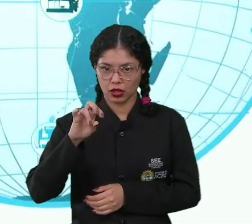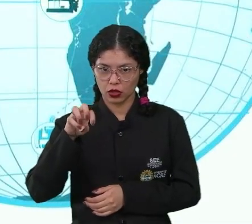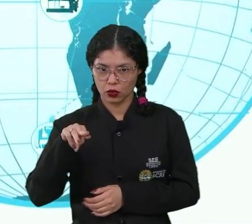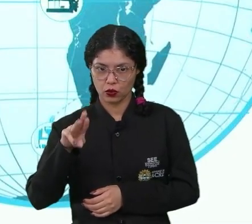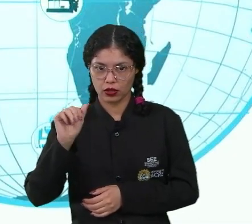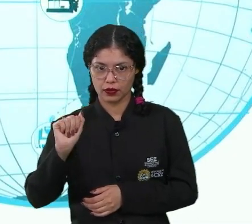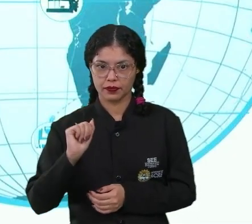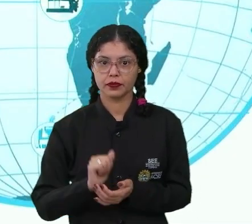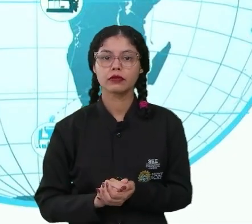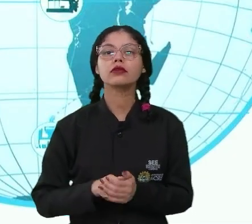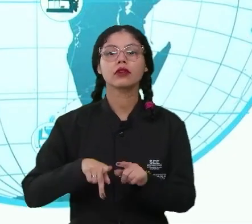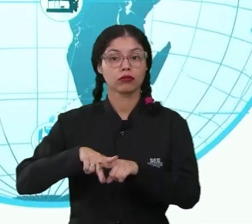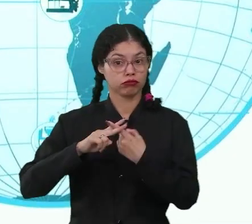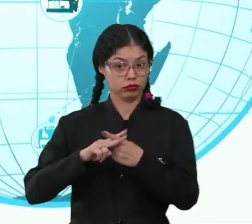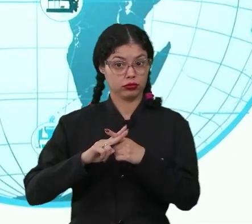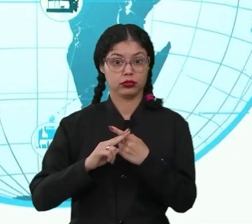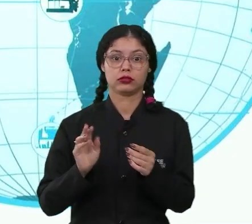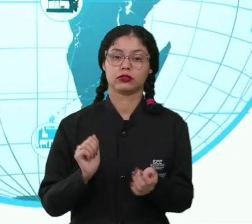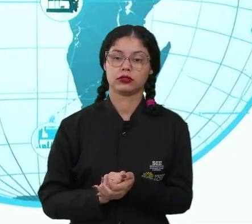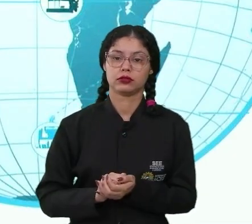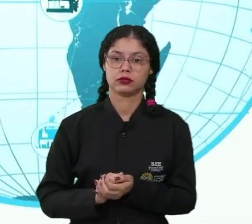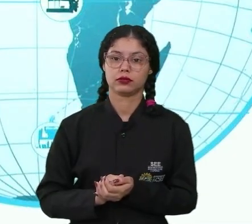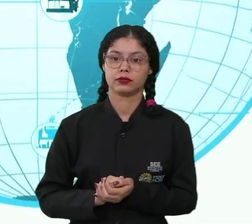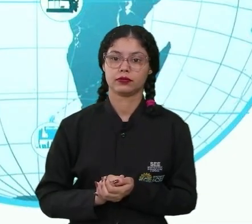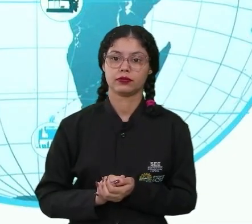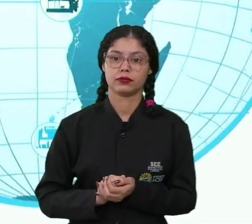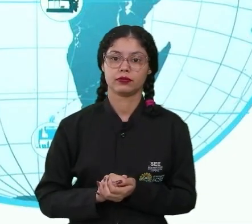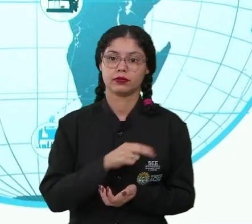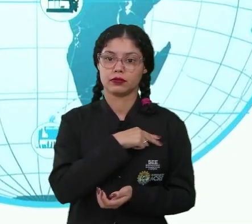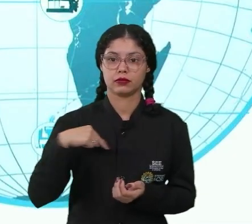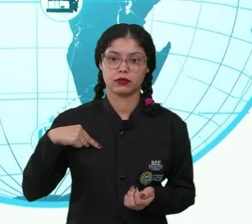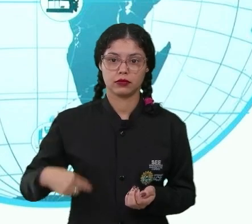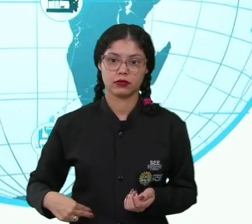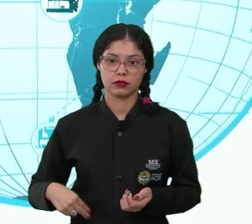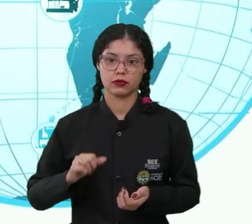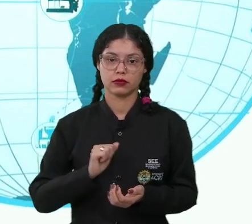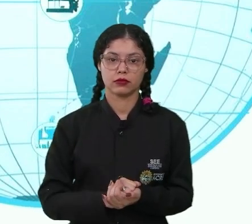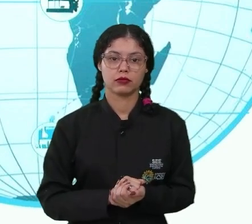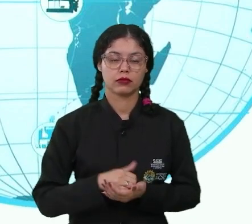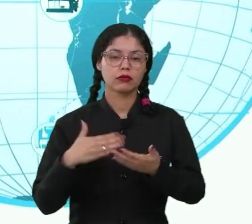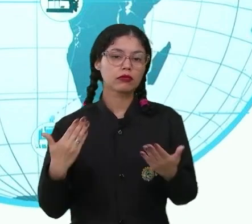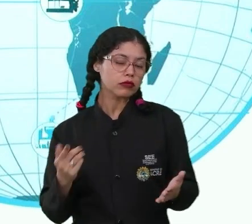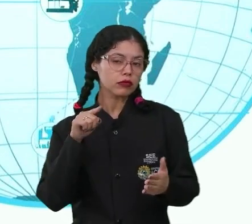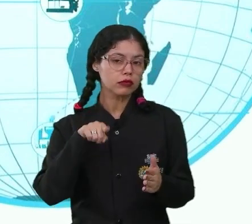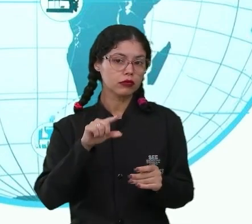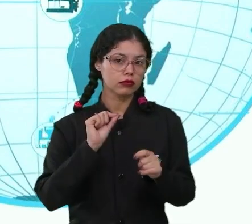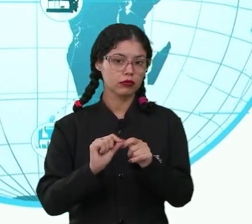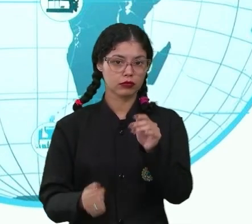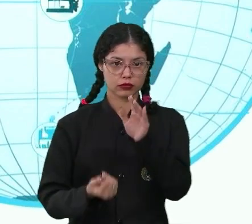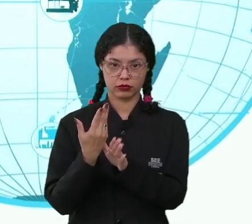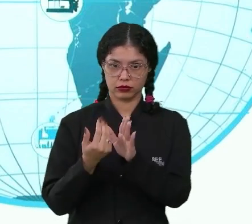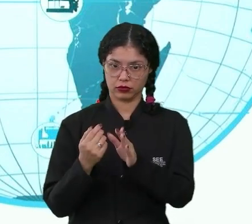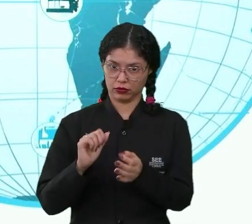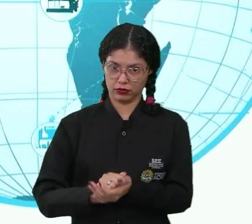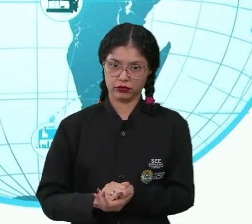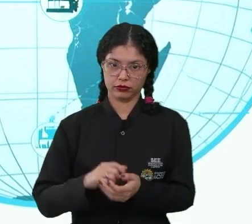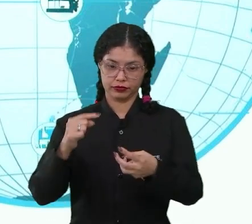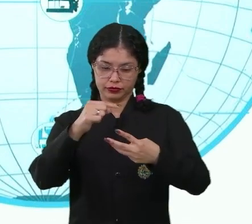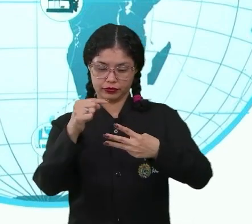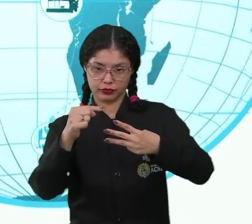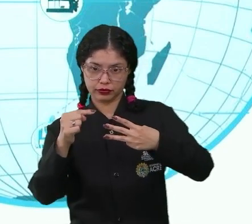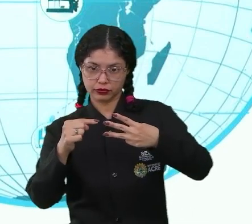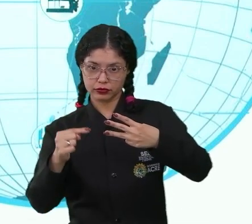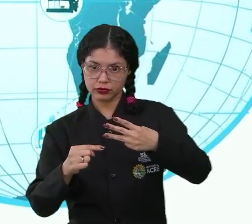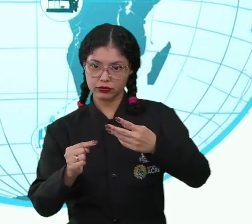Taiwan. A montagem é feita na China. Ou seja, aqui se formou uma teia global